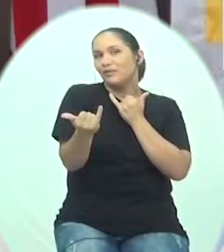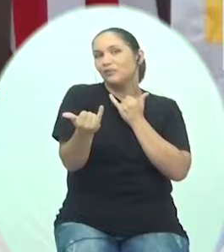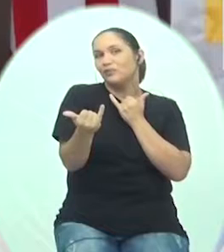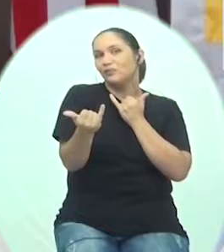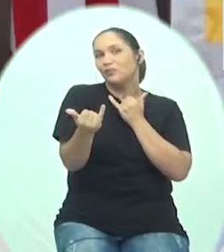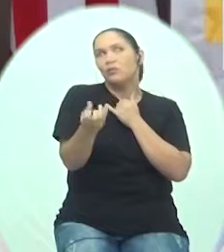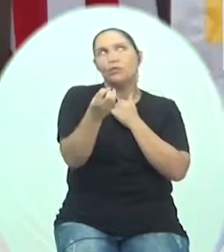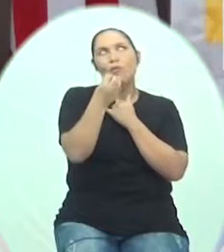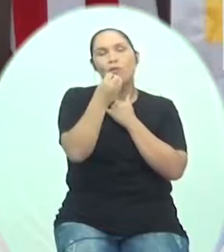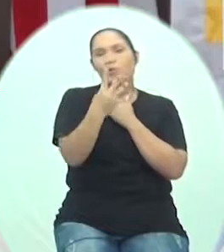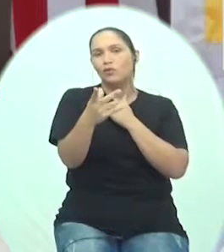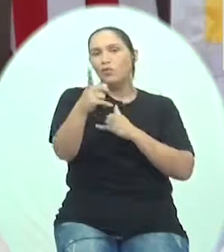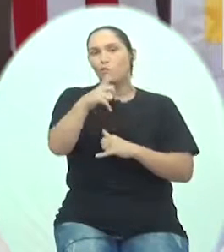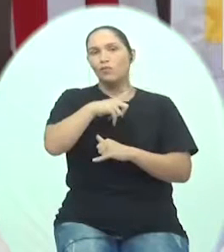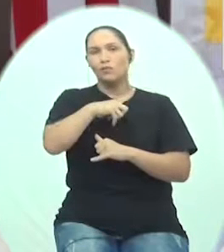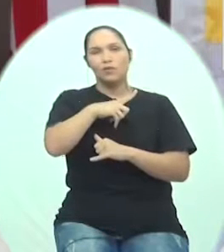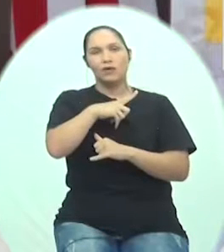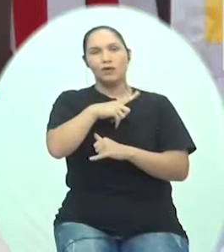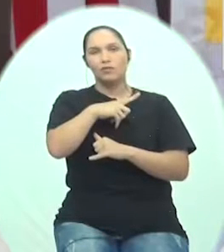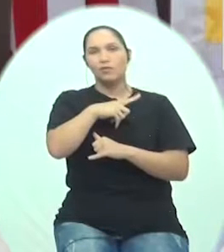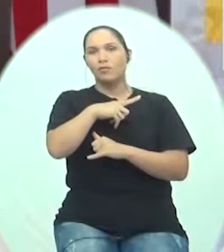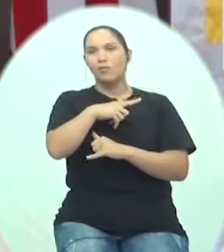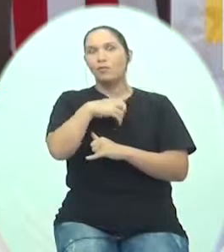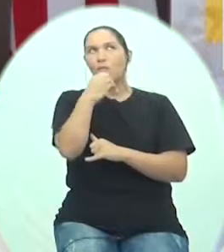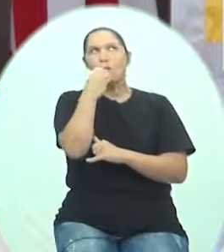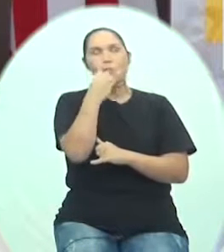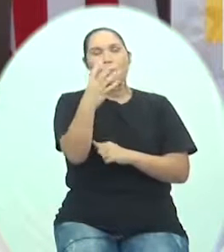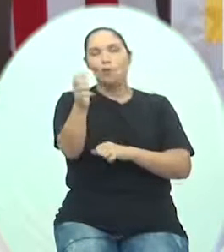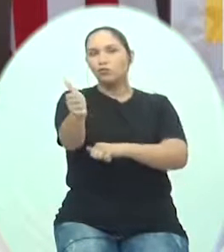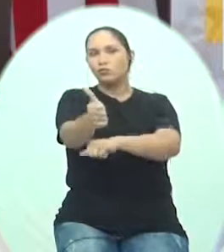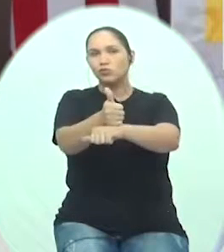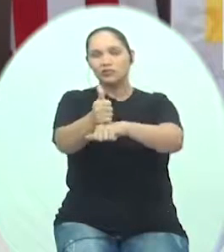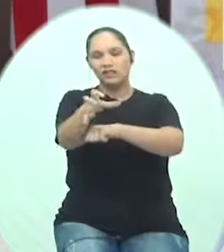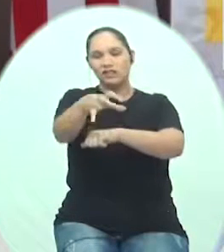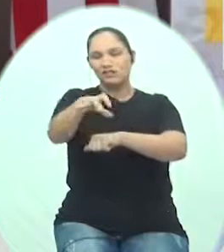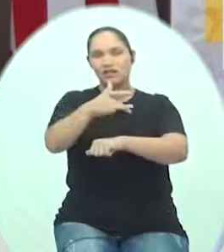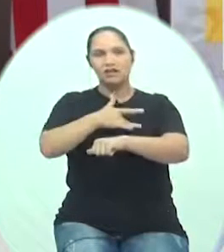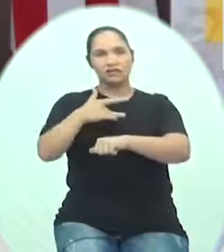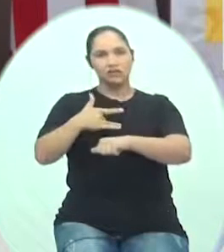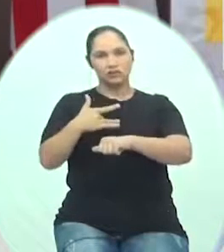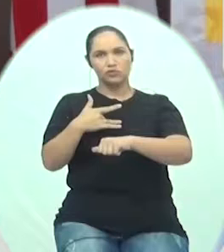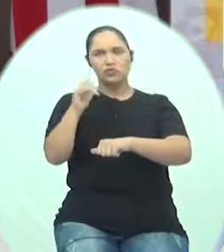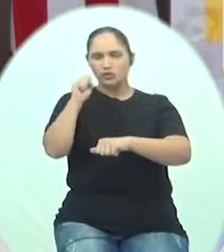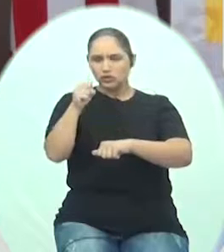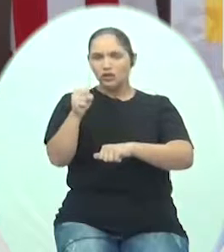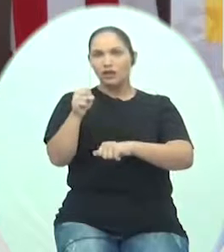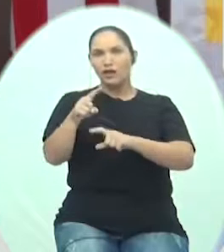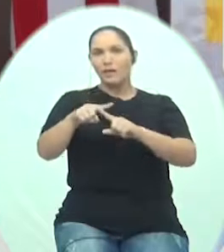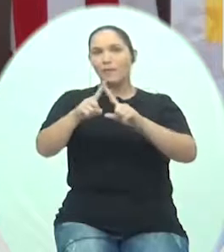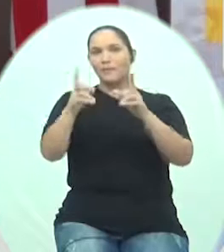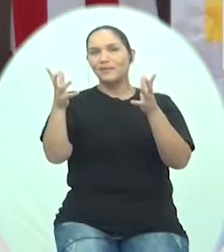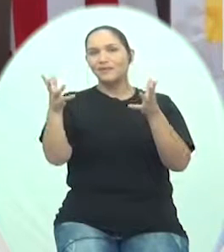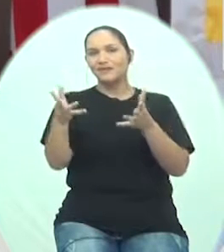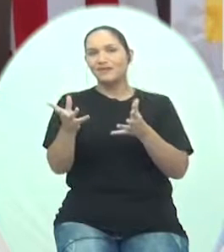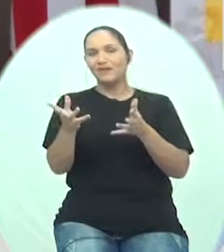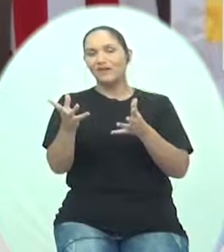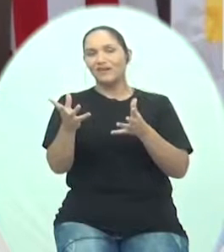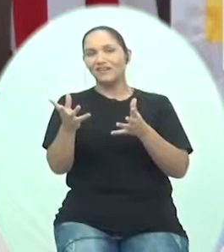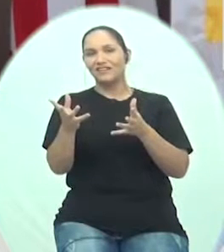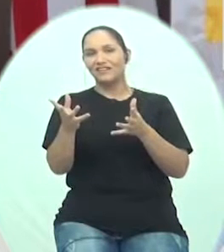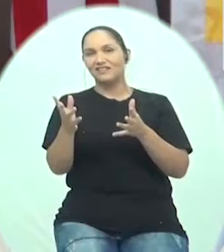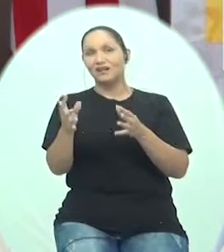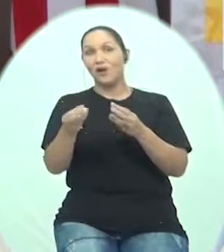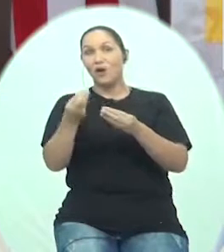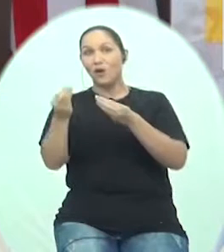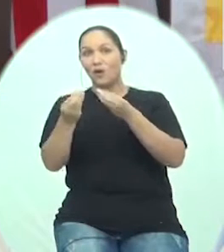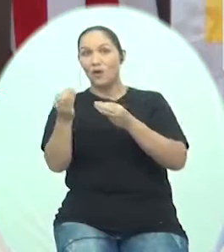profissionais da área da saúde aqui em Cris cilma vai dar uma nova dinâmica na área da saúde com a